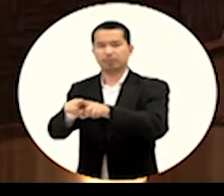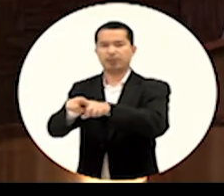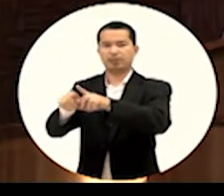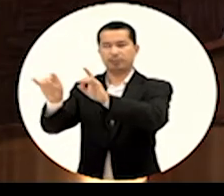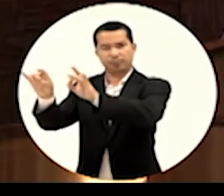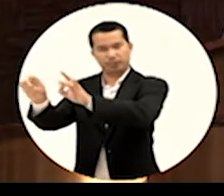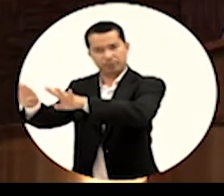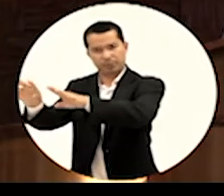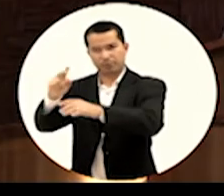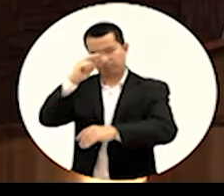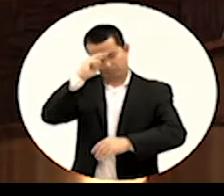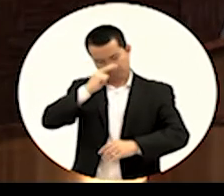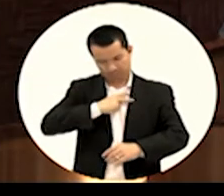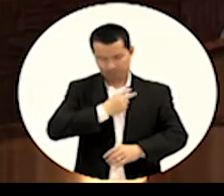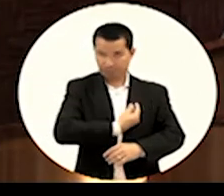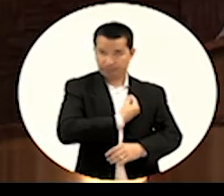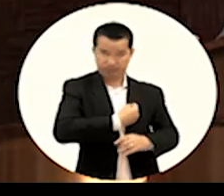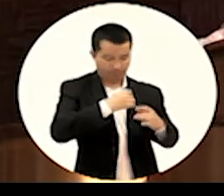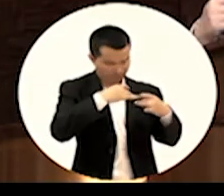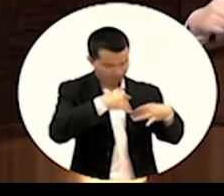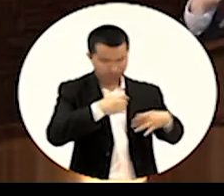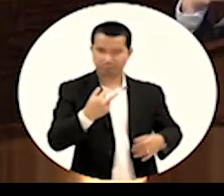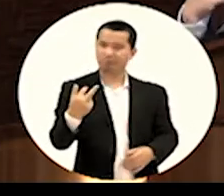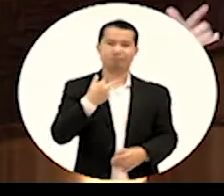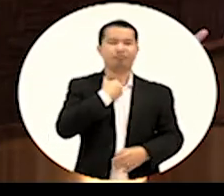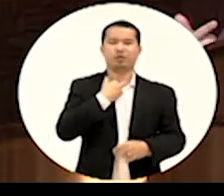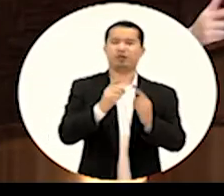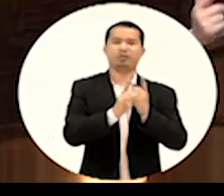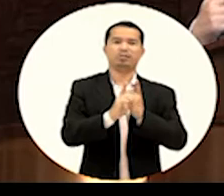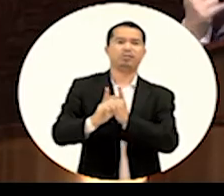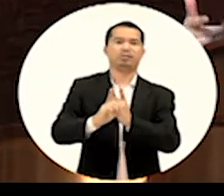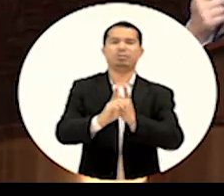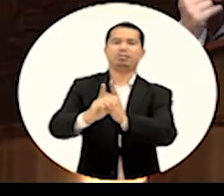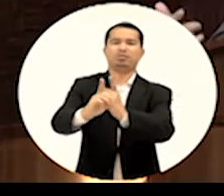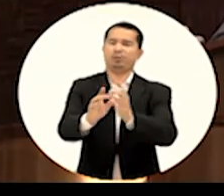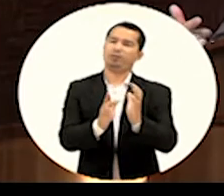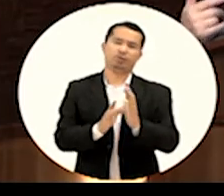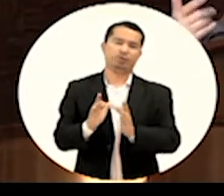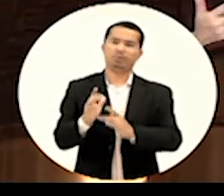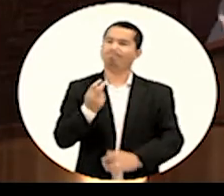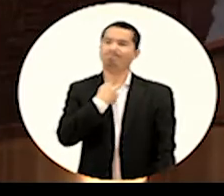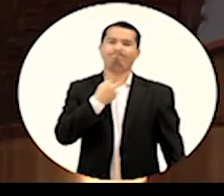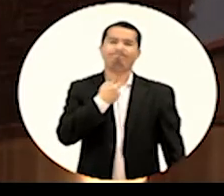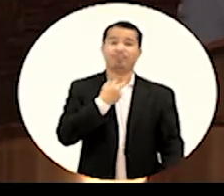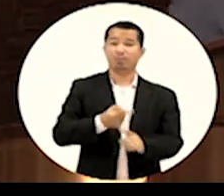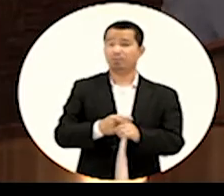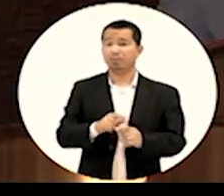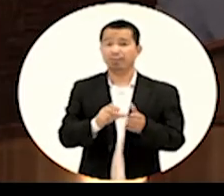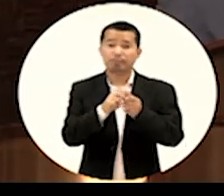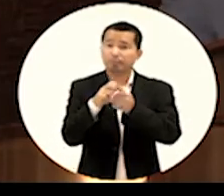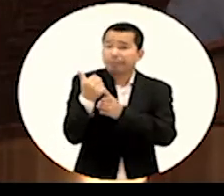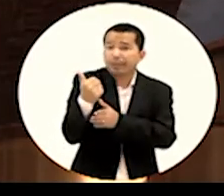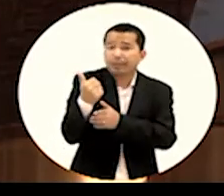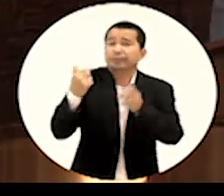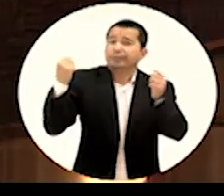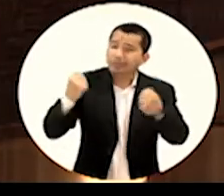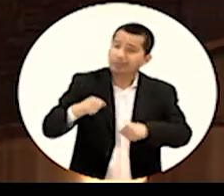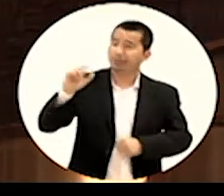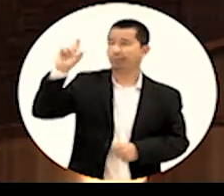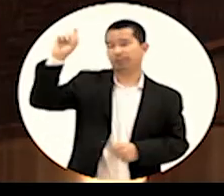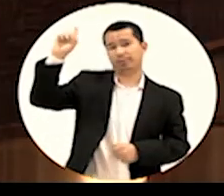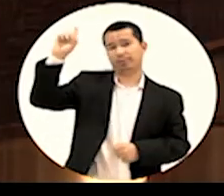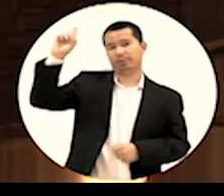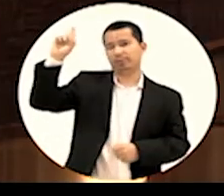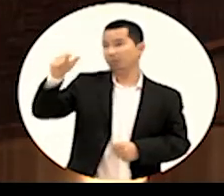filhos, irmãos, irmãs, e ainda também a própria vida, não pode ser meu discípulo. Que tipo